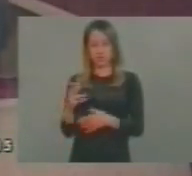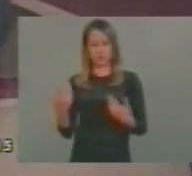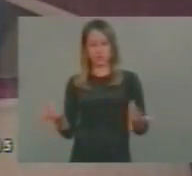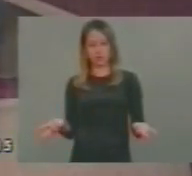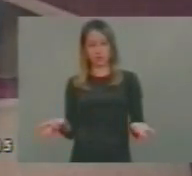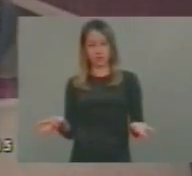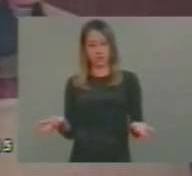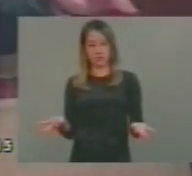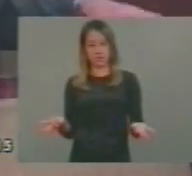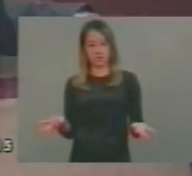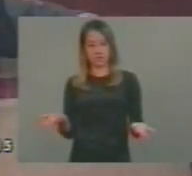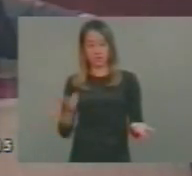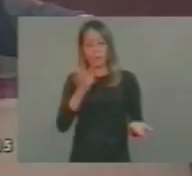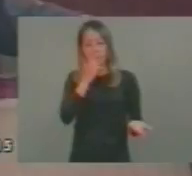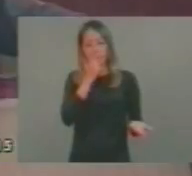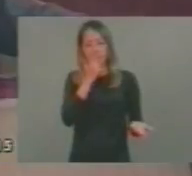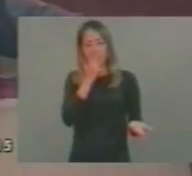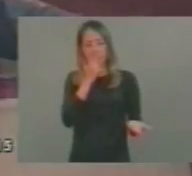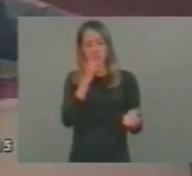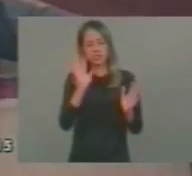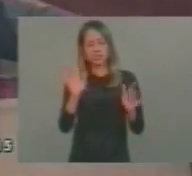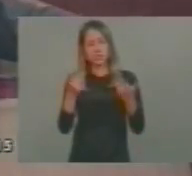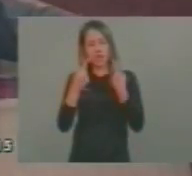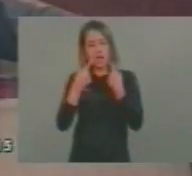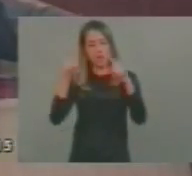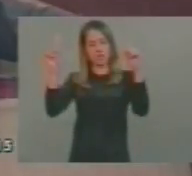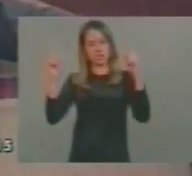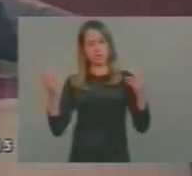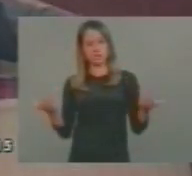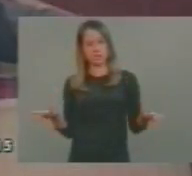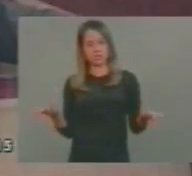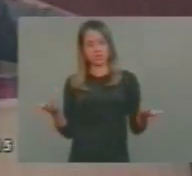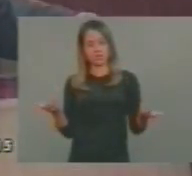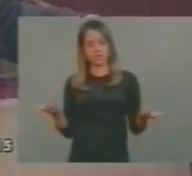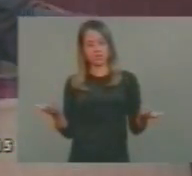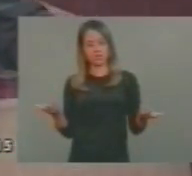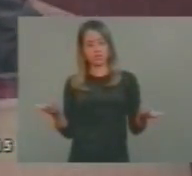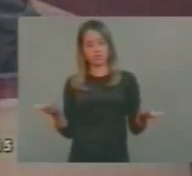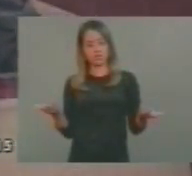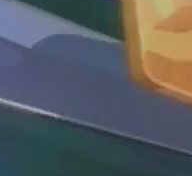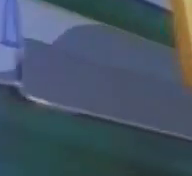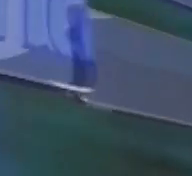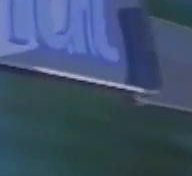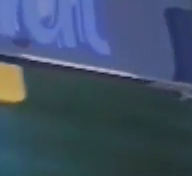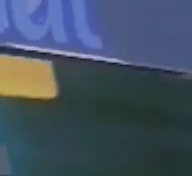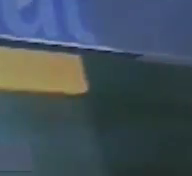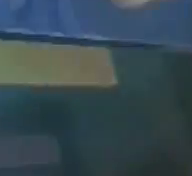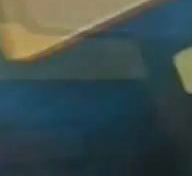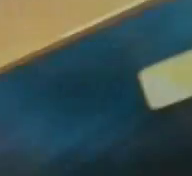significaria o desmantelamento da CGU e beneficiaria o florescimento da corrupção no país.